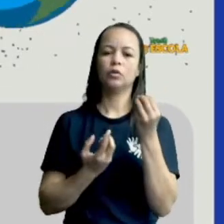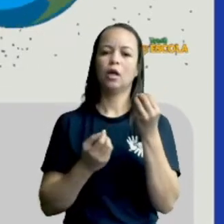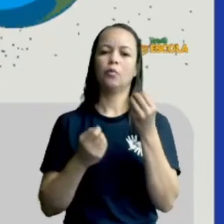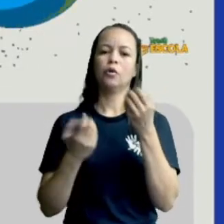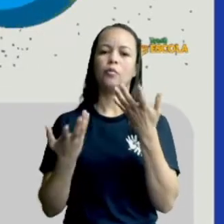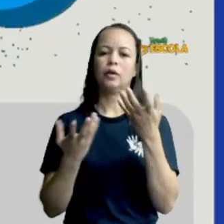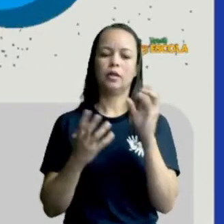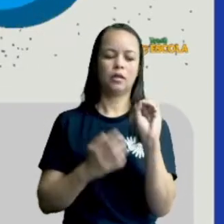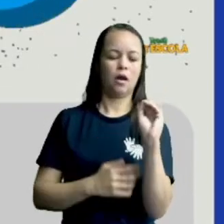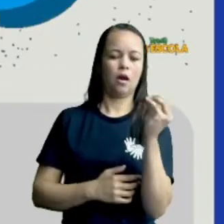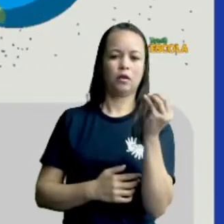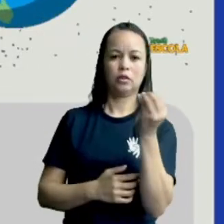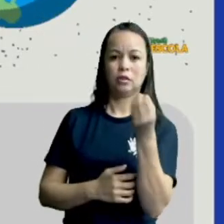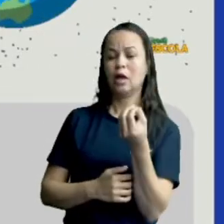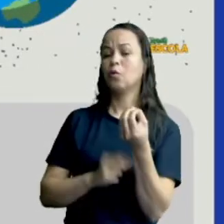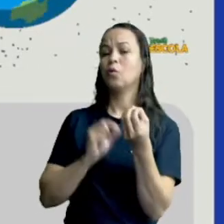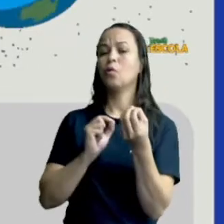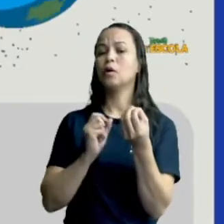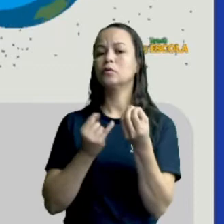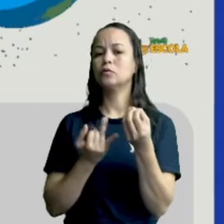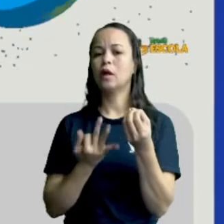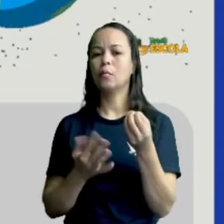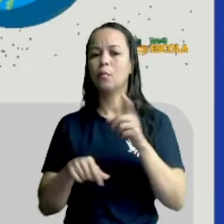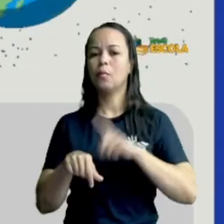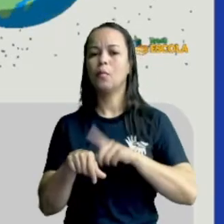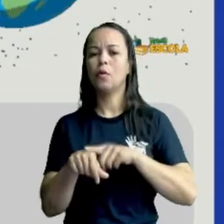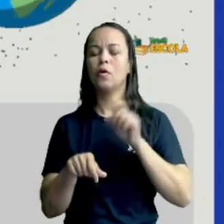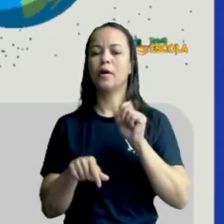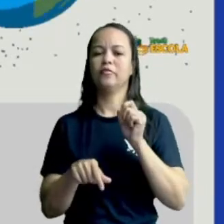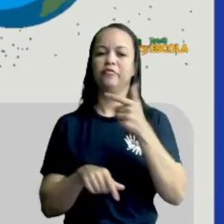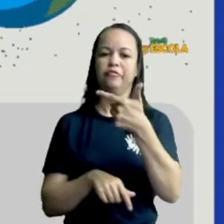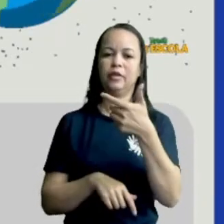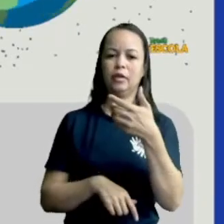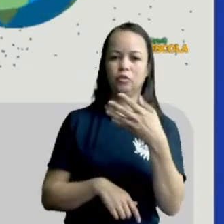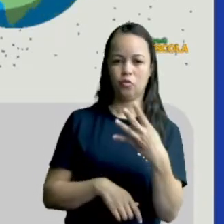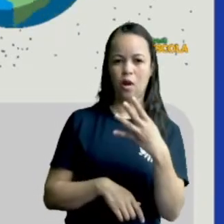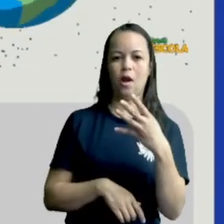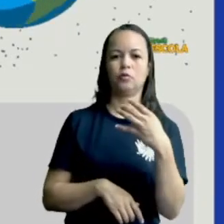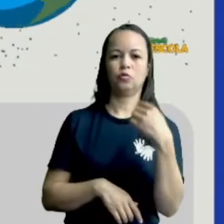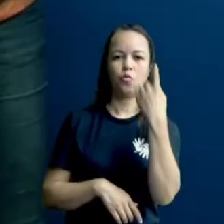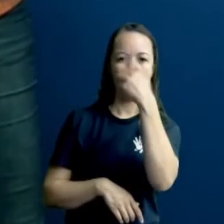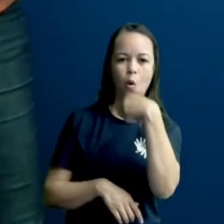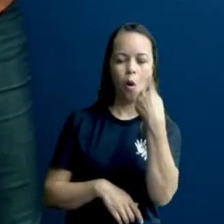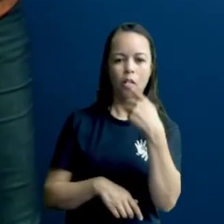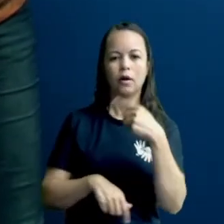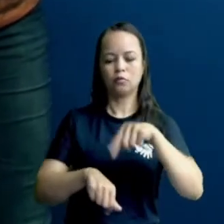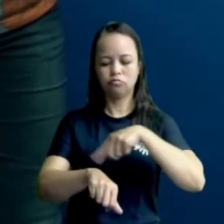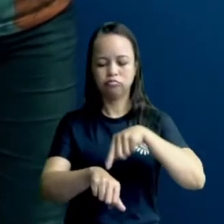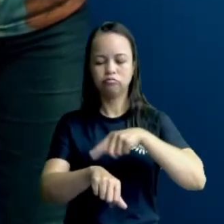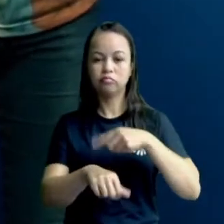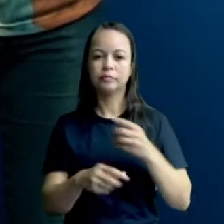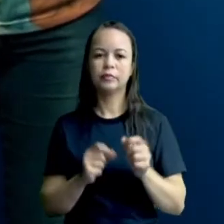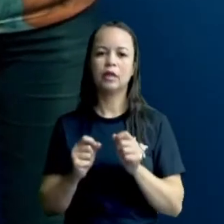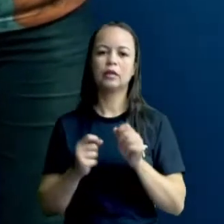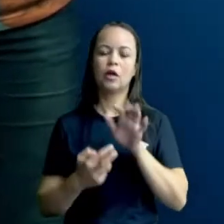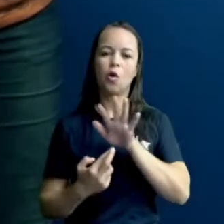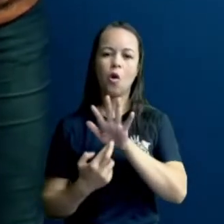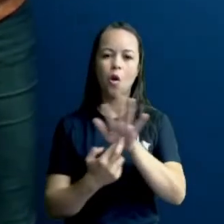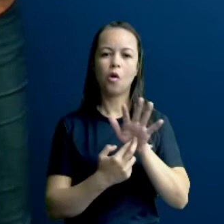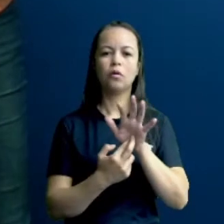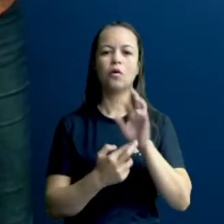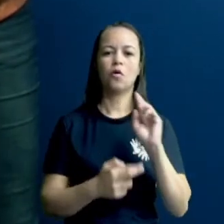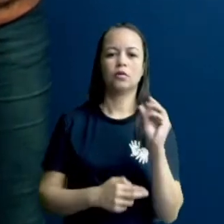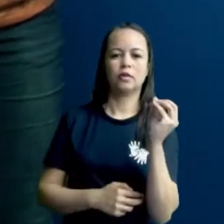completar esse giro é de 24 horas. Então, a gente tem um movimento de rotação que representa